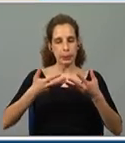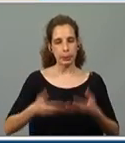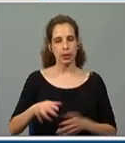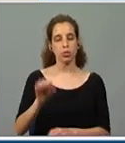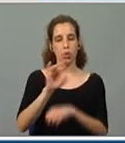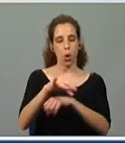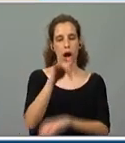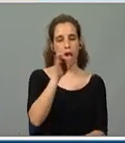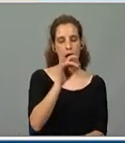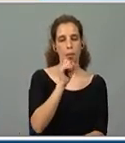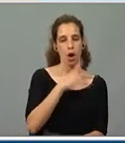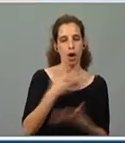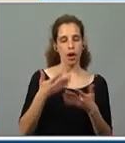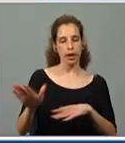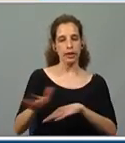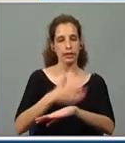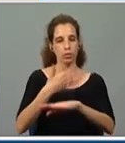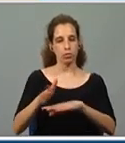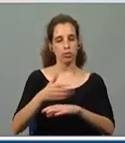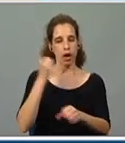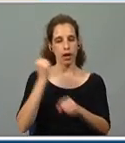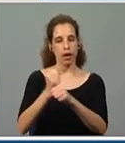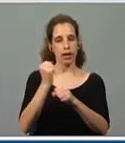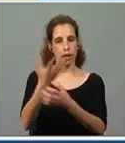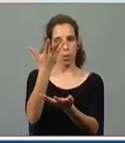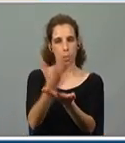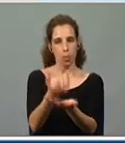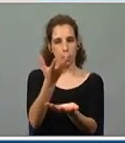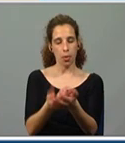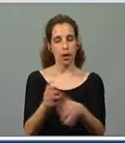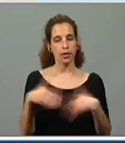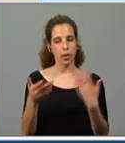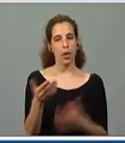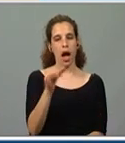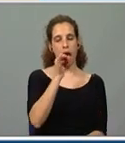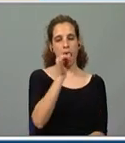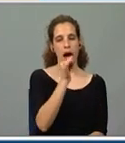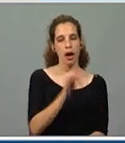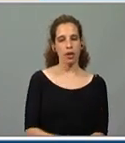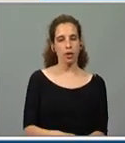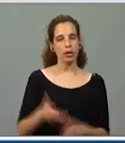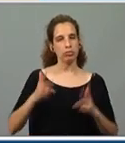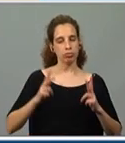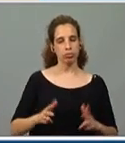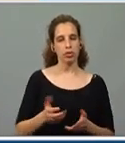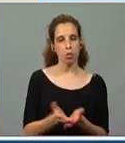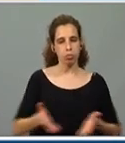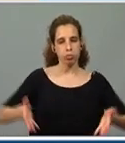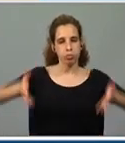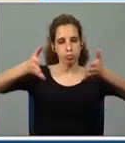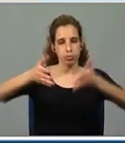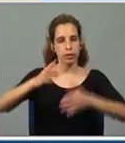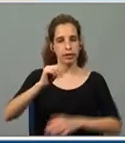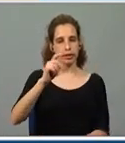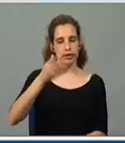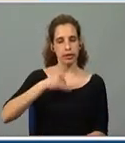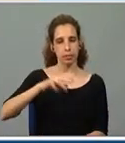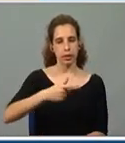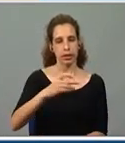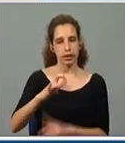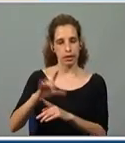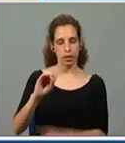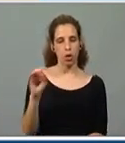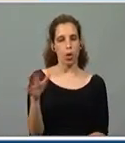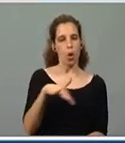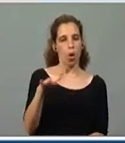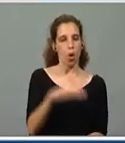água, podem agora ser separados por ação da gravidade. Para tal, a água deve repousar em tanques denominados sedimentadores-decantadores,